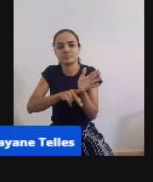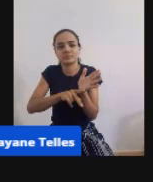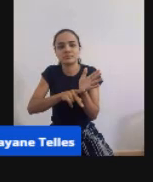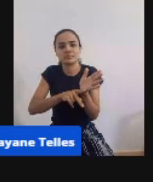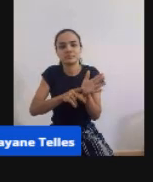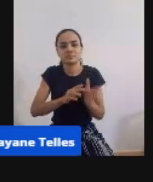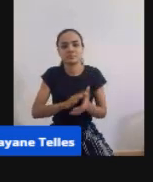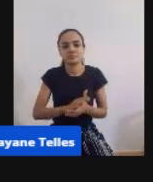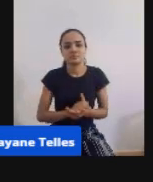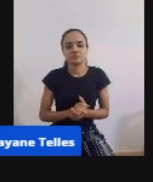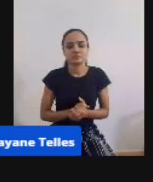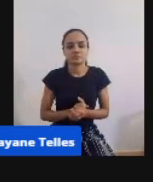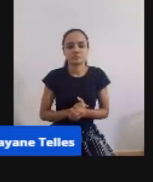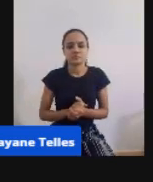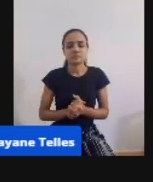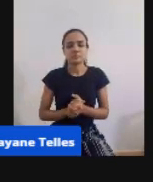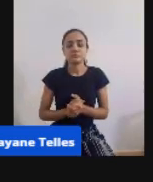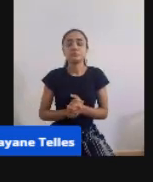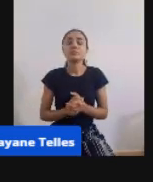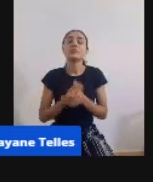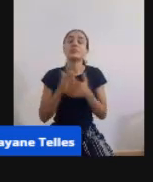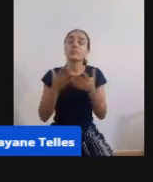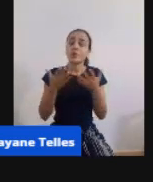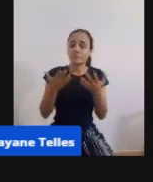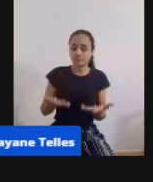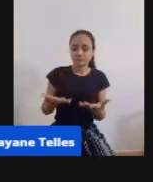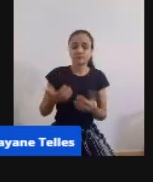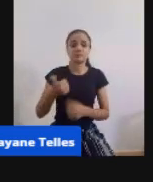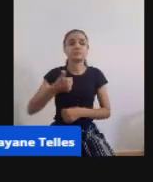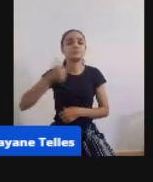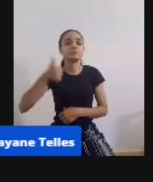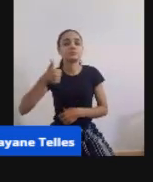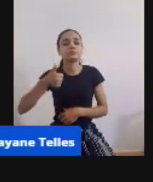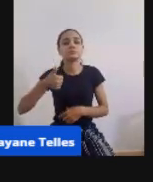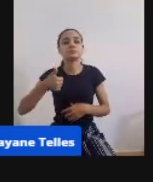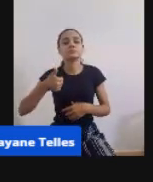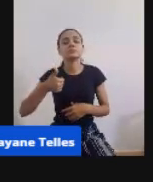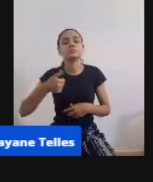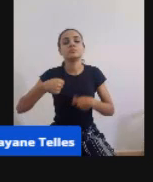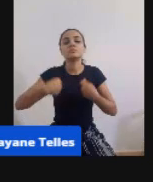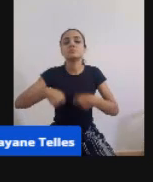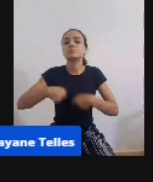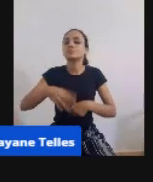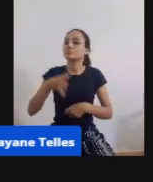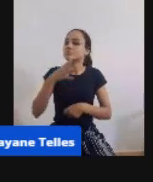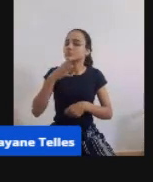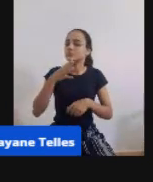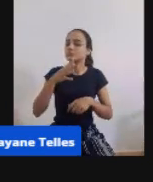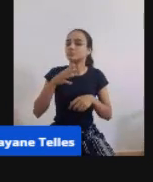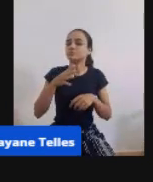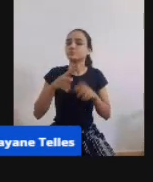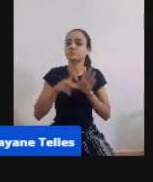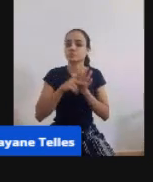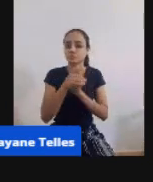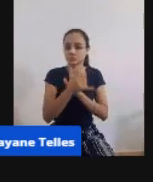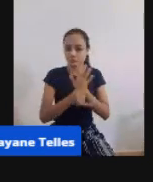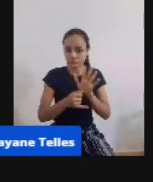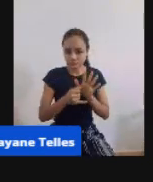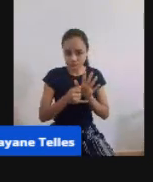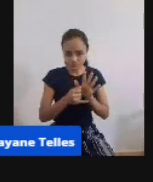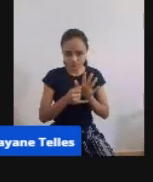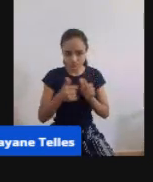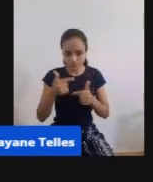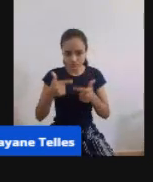Bem, primeiro devemos conhecer o projeto político pedagógico. Ele é um documento elaborado por todas as